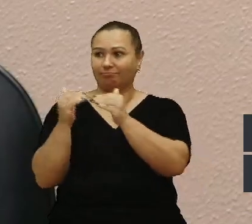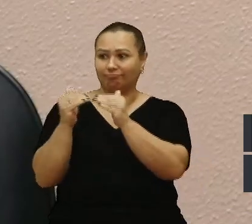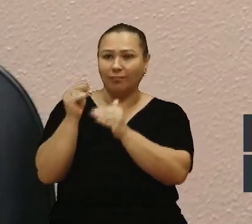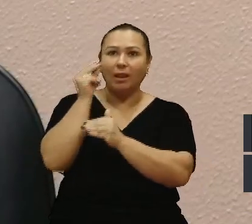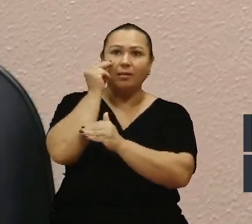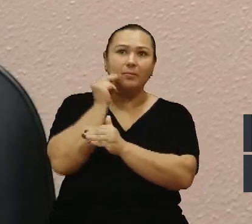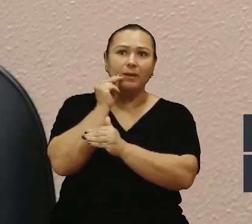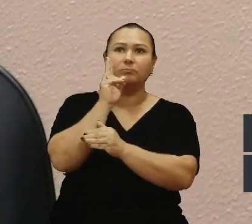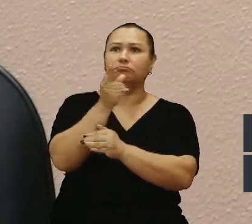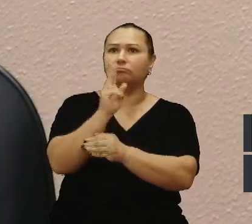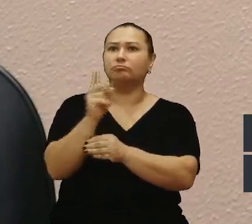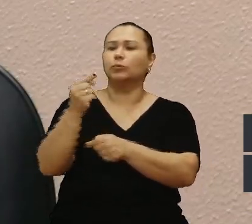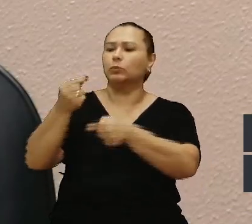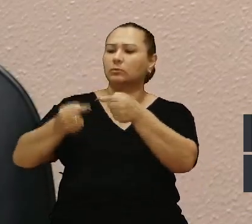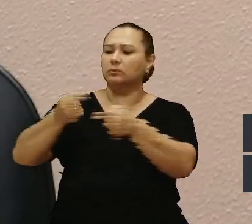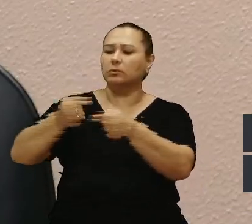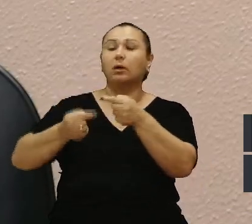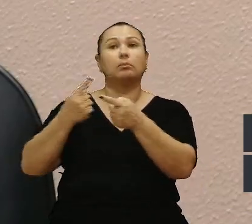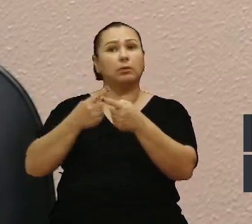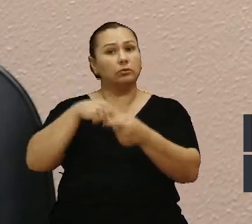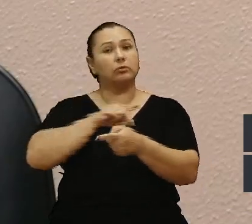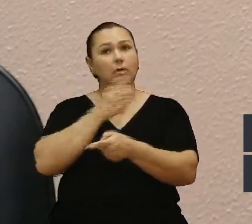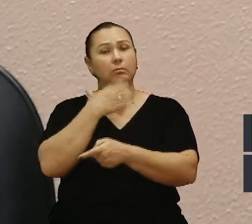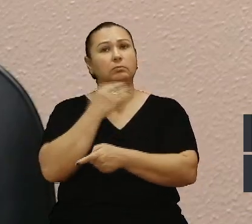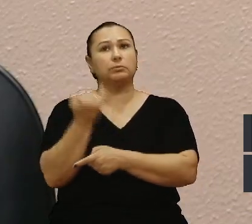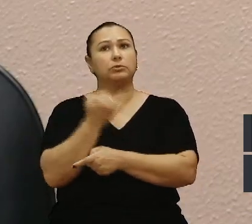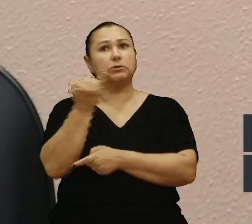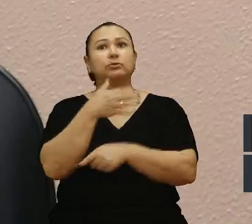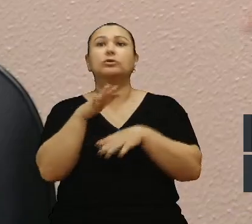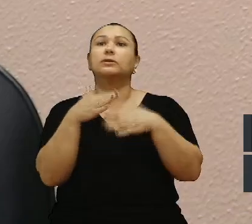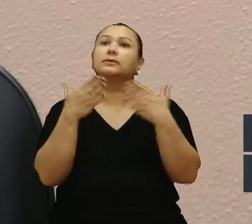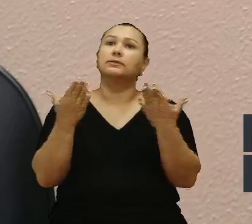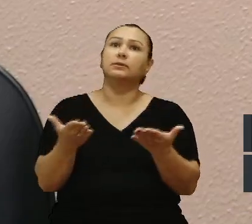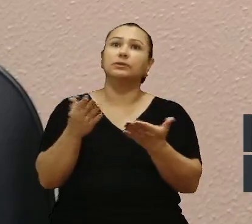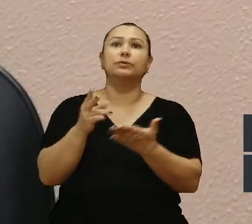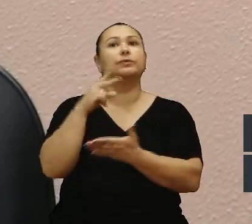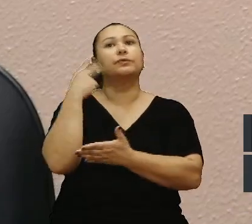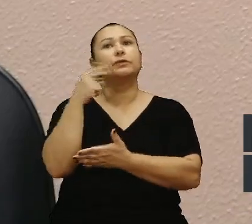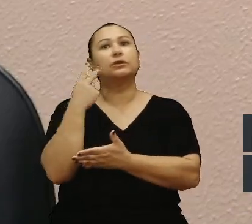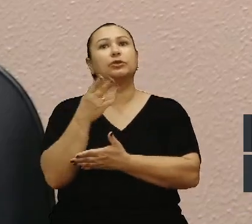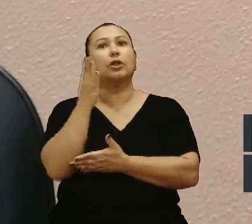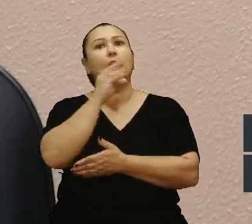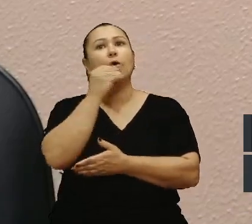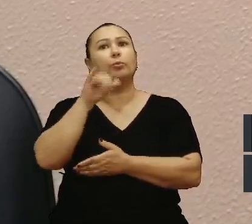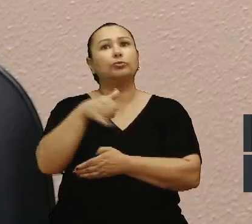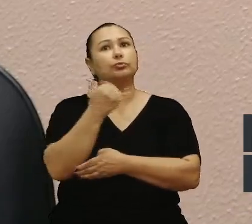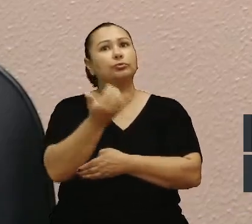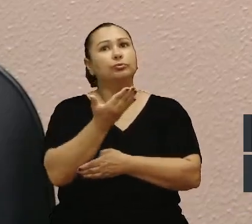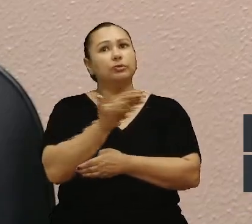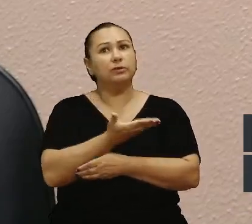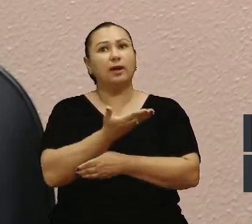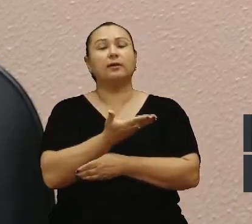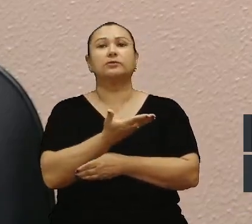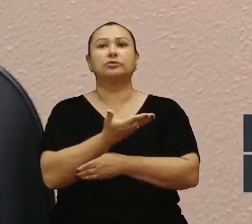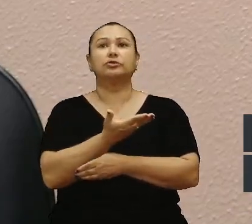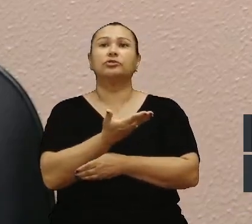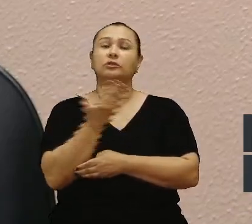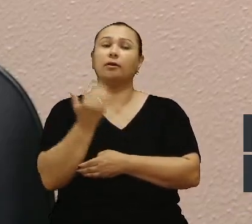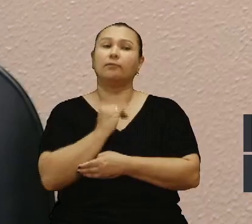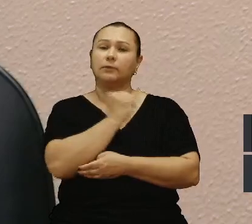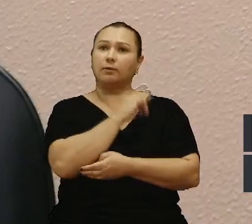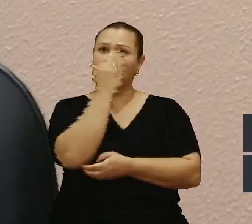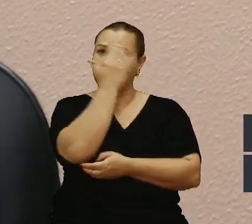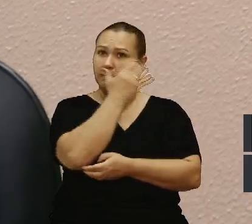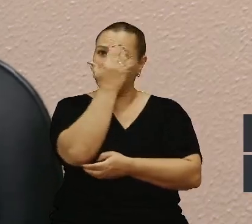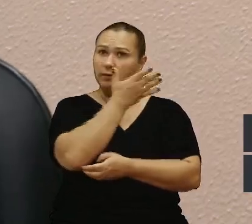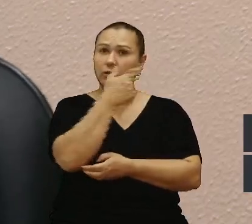que trazemos uma discussão é porque a gente acha importante. Então, os vereadores naquela oportunidade puderam dizer para o prefeito Adiló